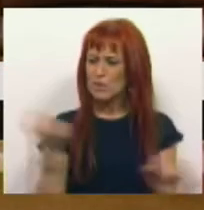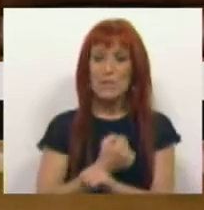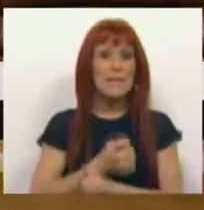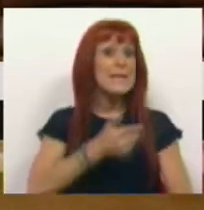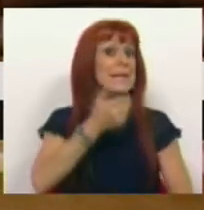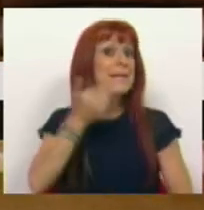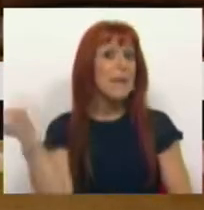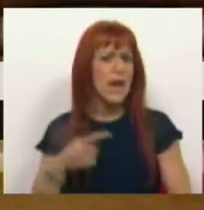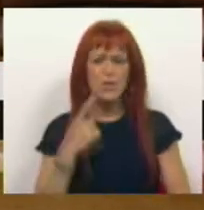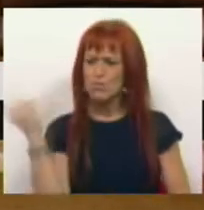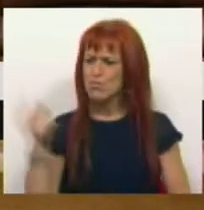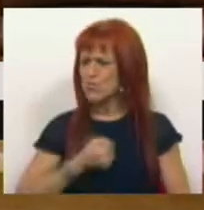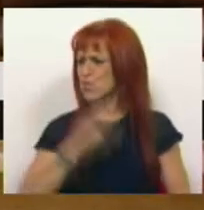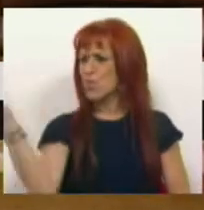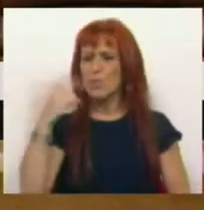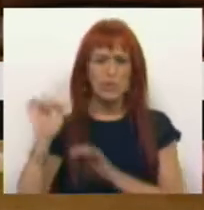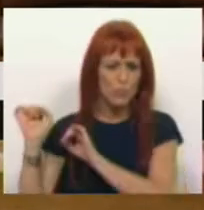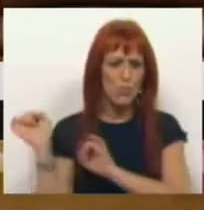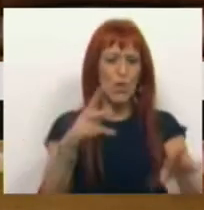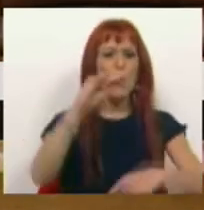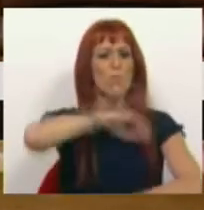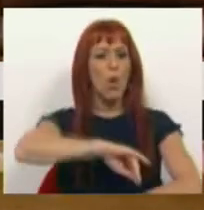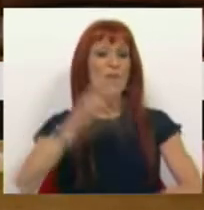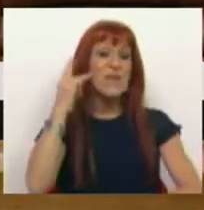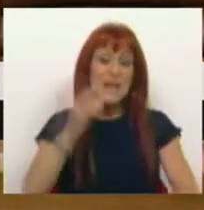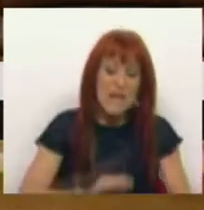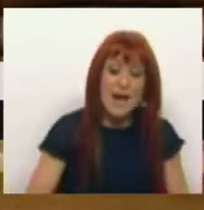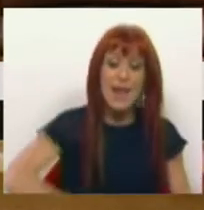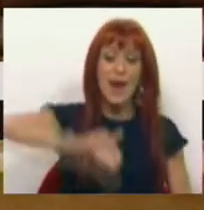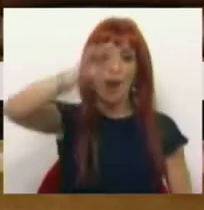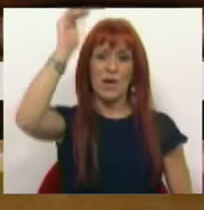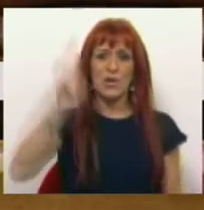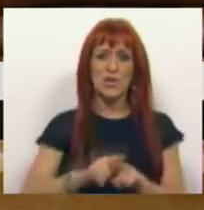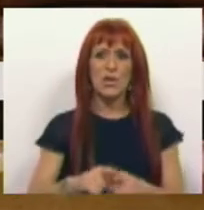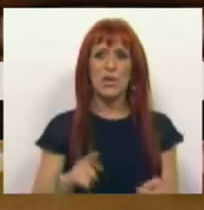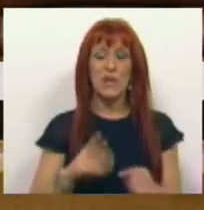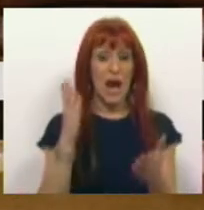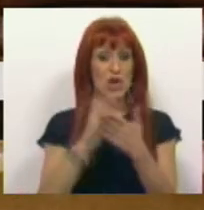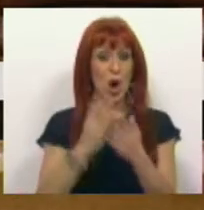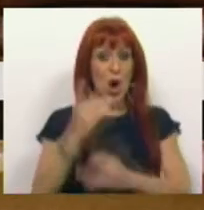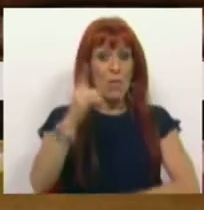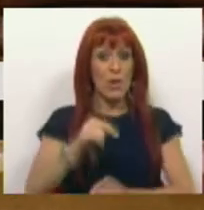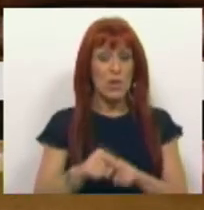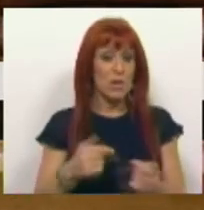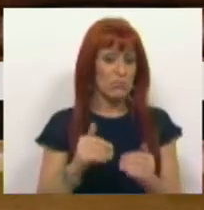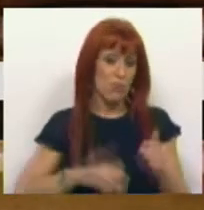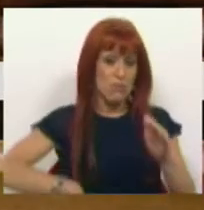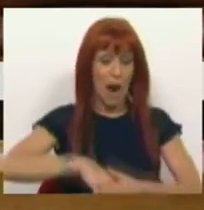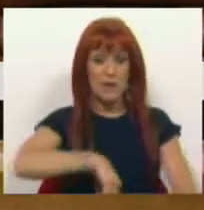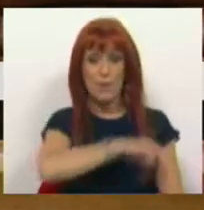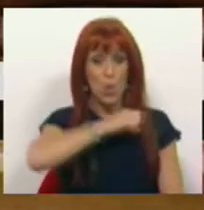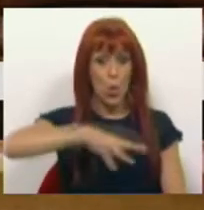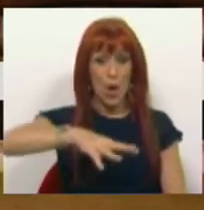cedo. Muita gente foi empurrada para ganhar a vida desde criança. A escolaridade obrigatória não ia além da 4ª